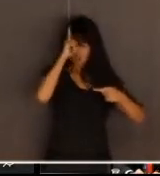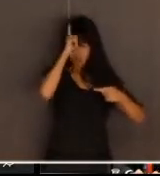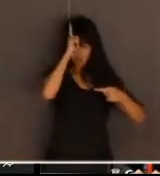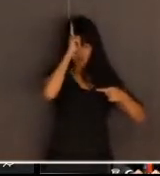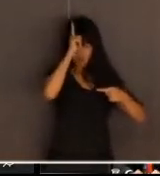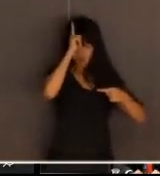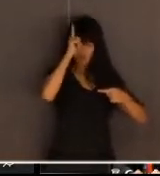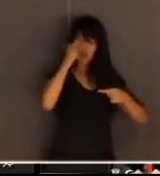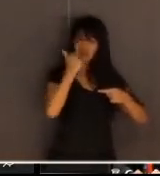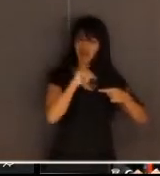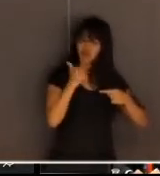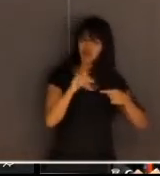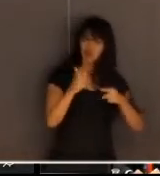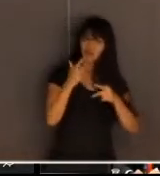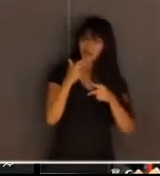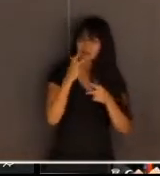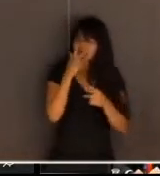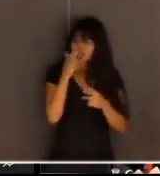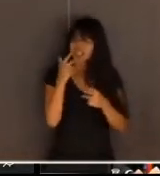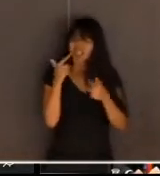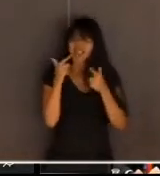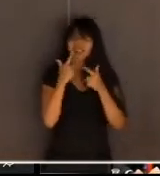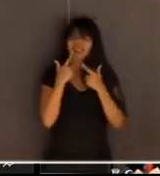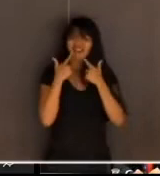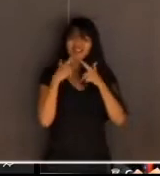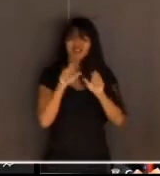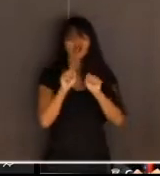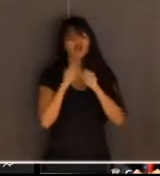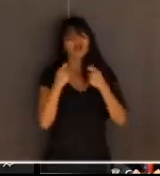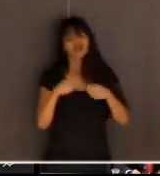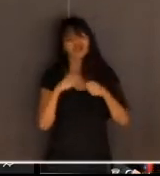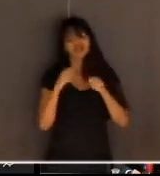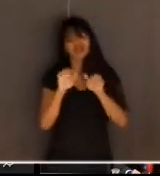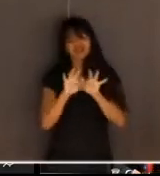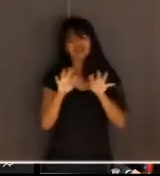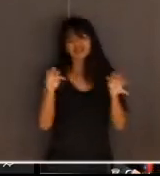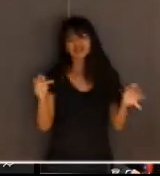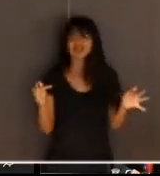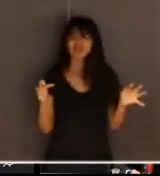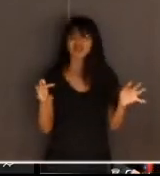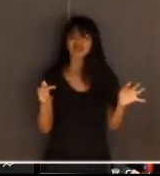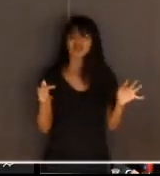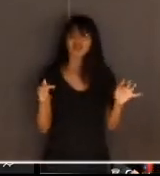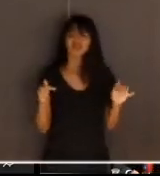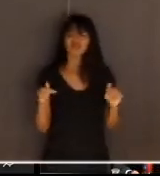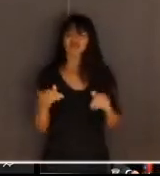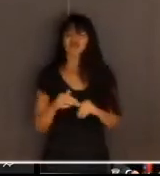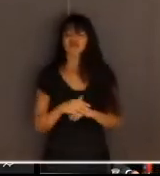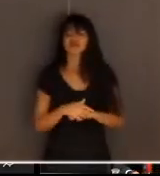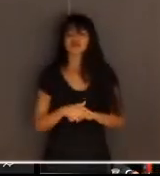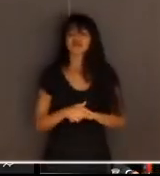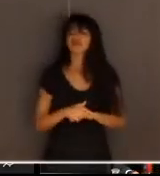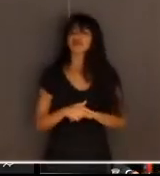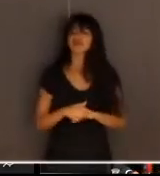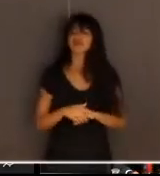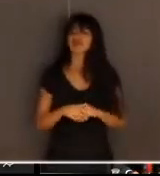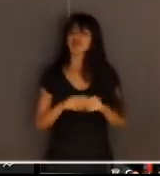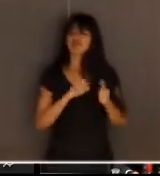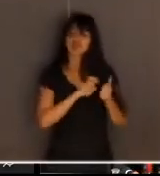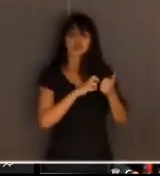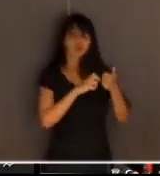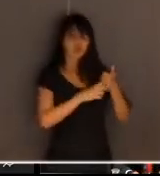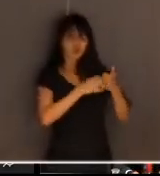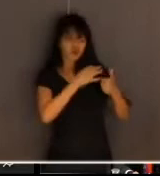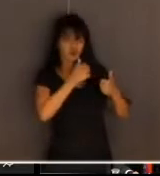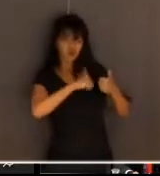tem respeito a algo que eu tenha que decidir. Eu estou em um voo cego. Jurado não pode